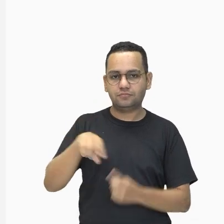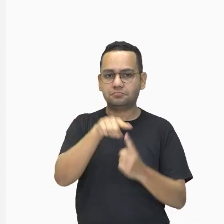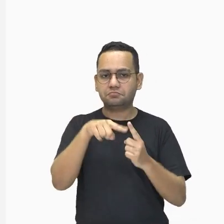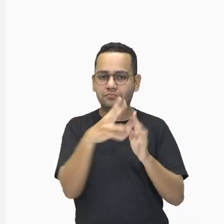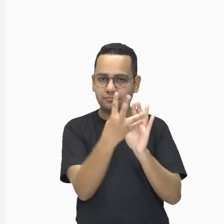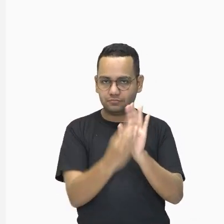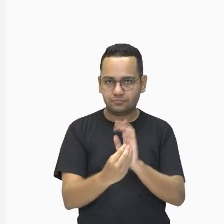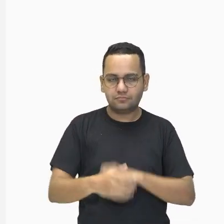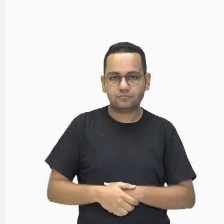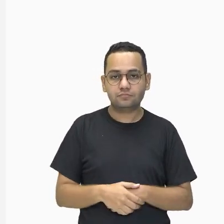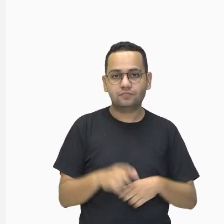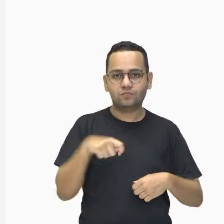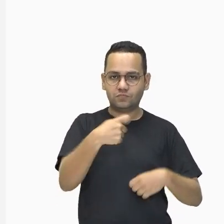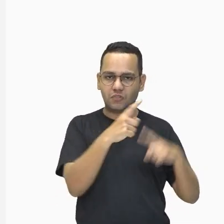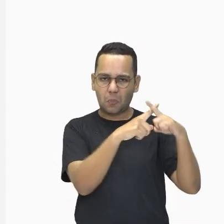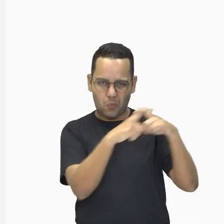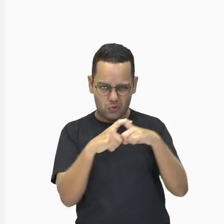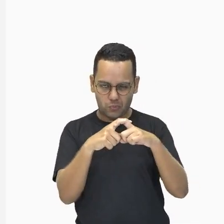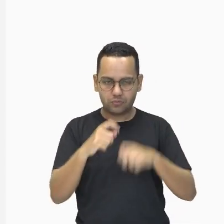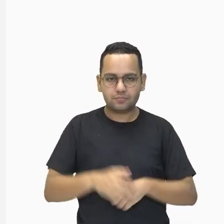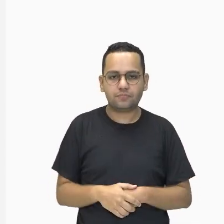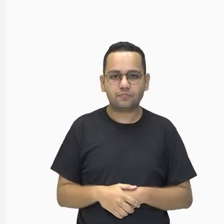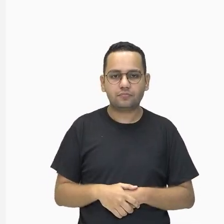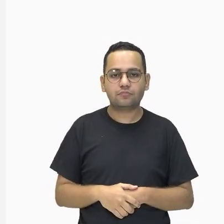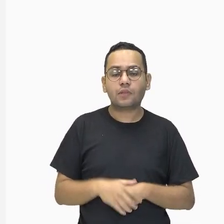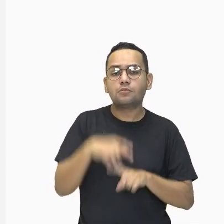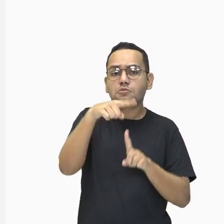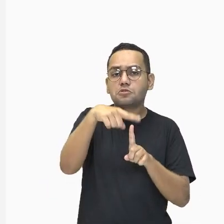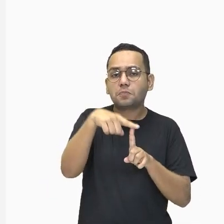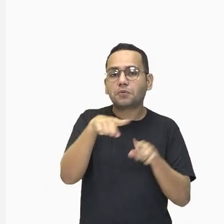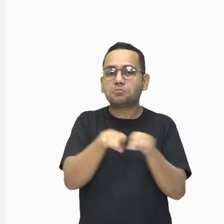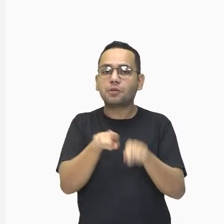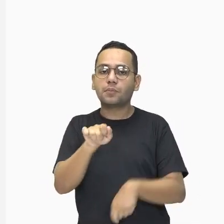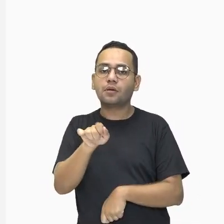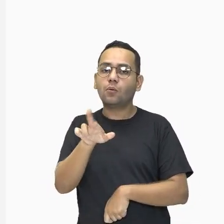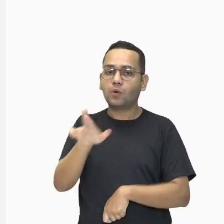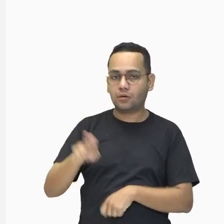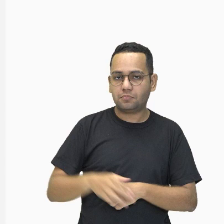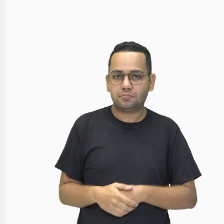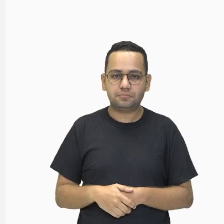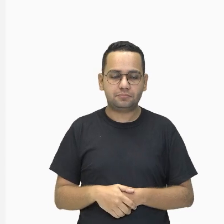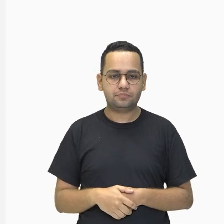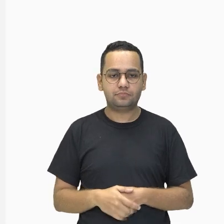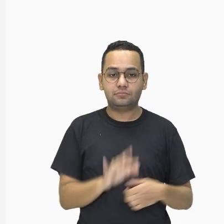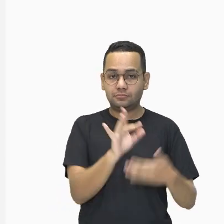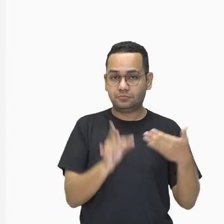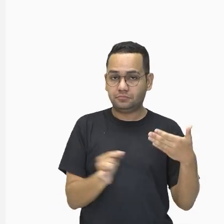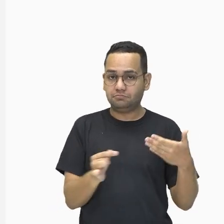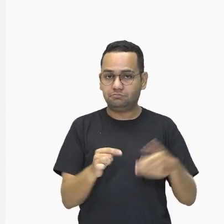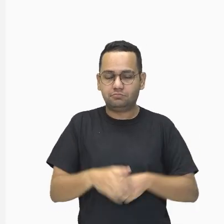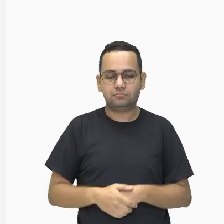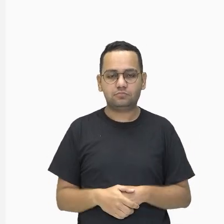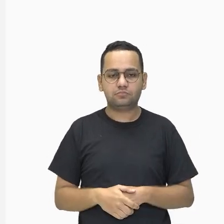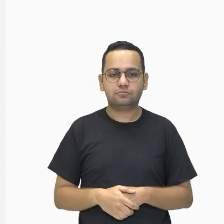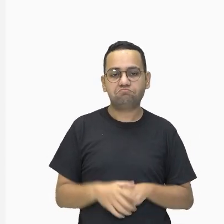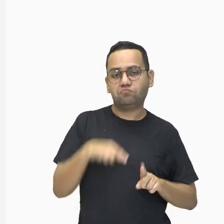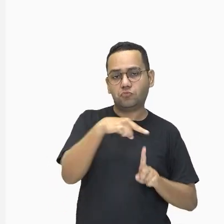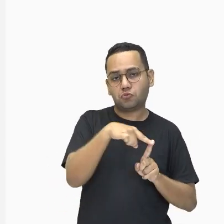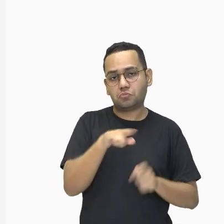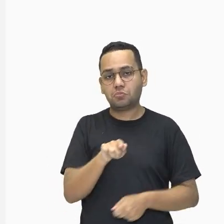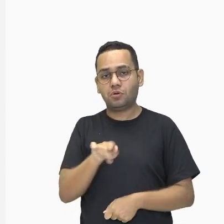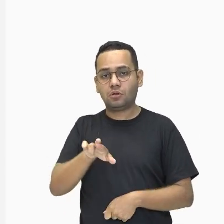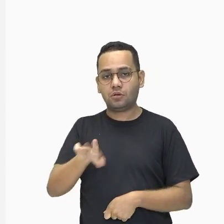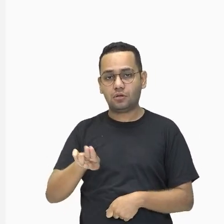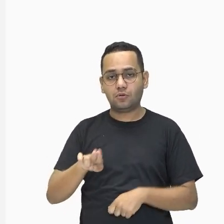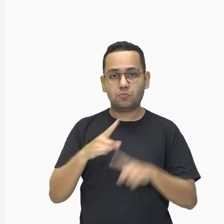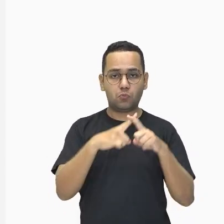conhecimento polinômios, tipo e grau de um polinômio, detalhamento, tipo e